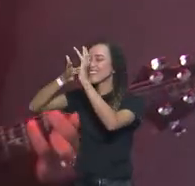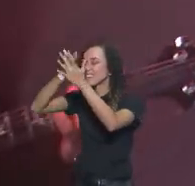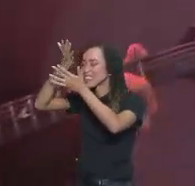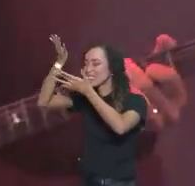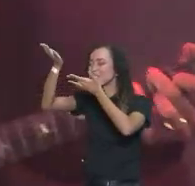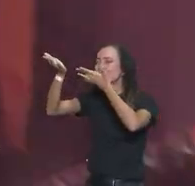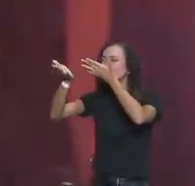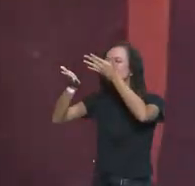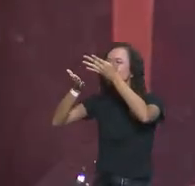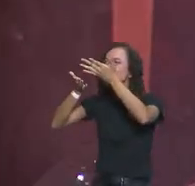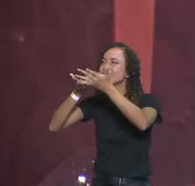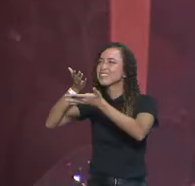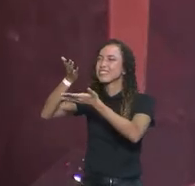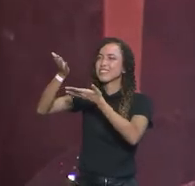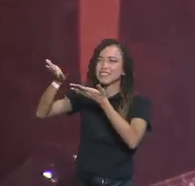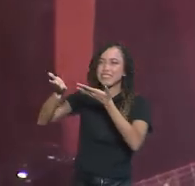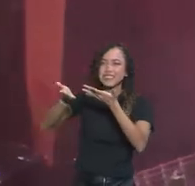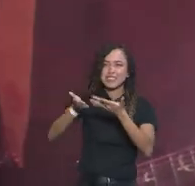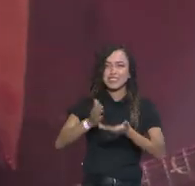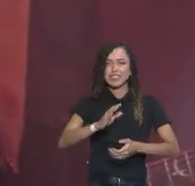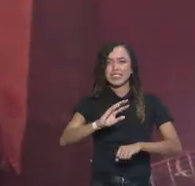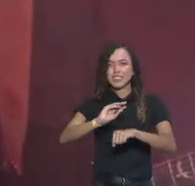jeová direito